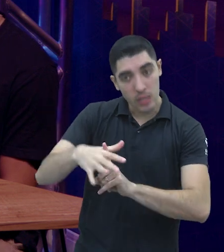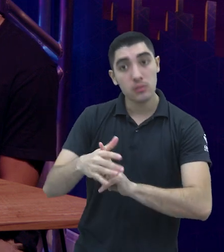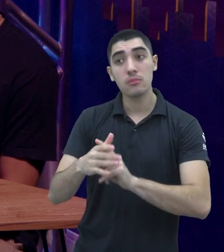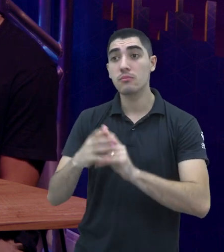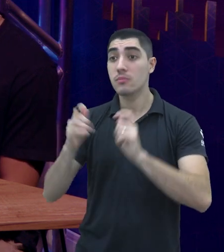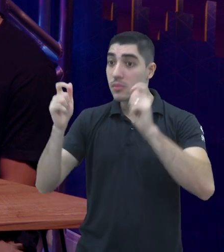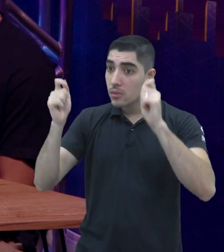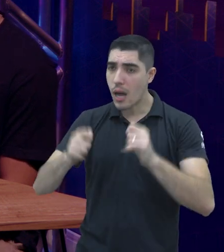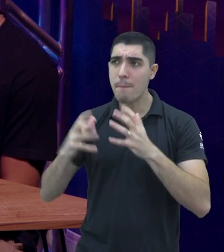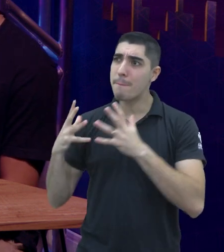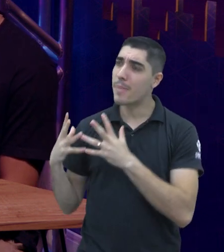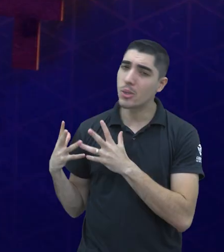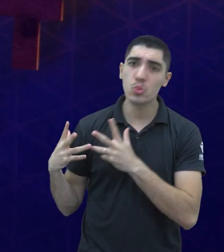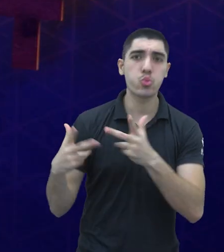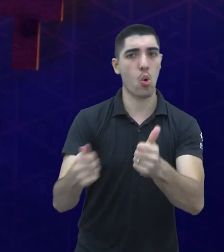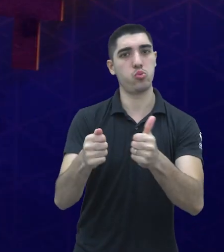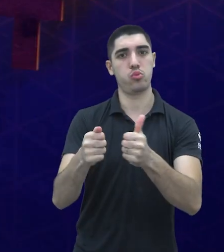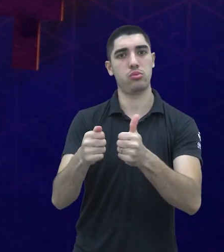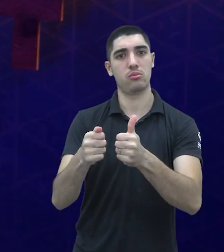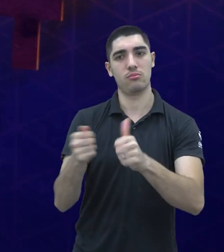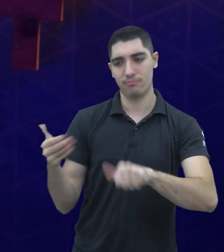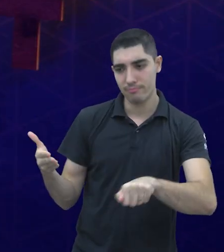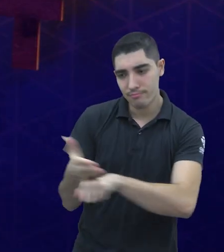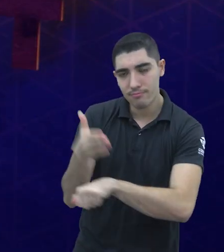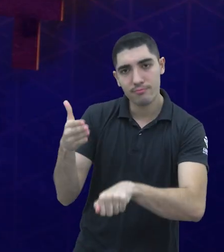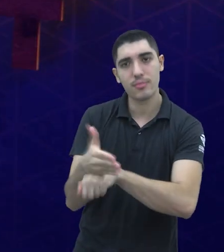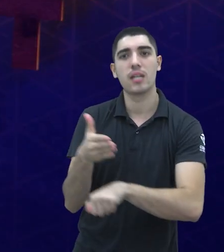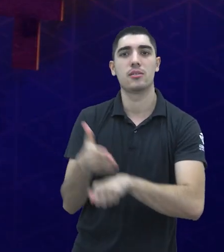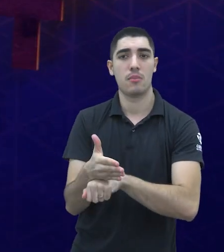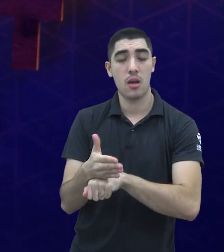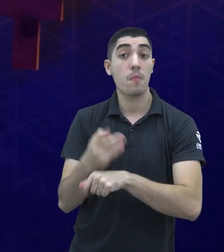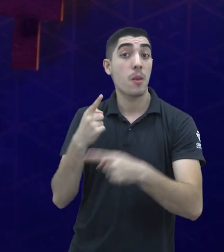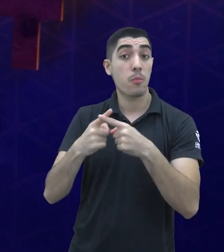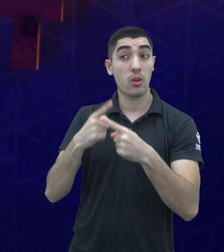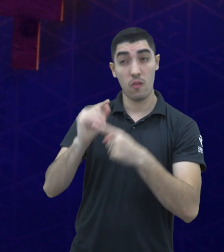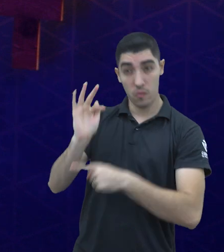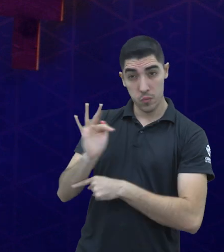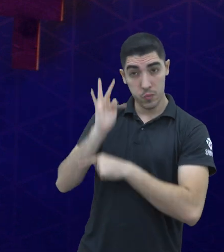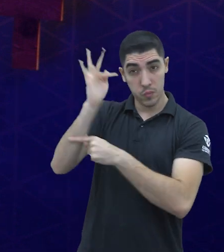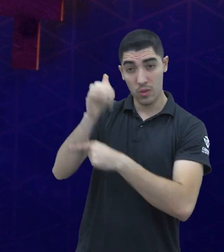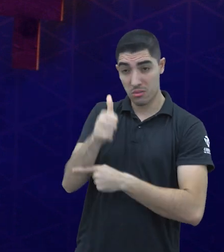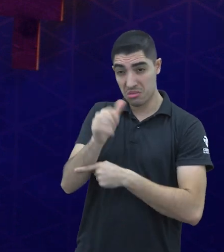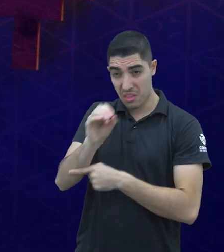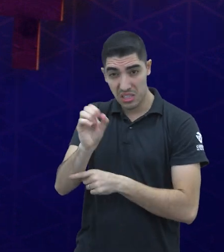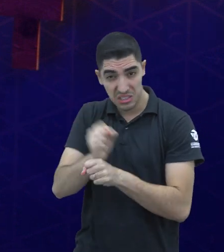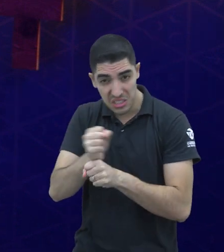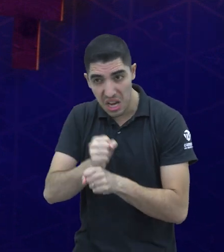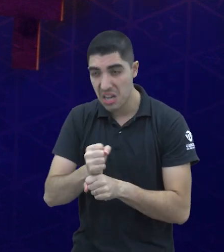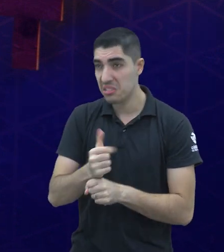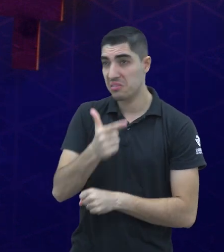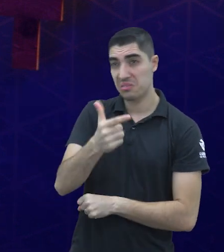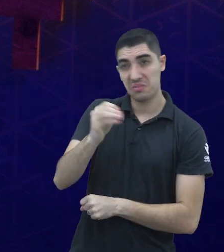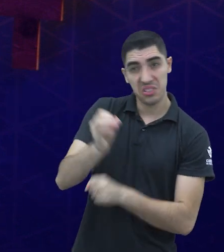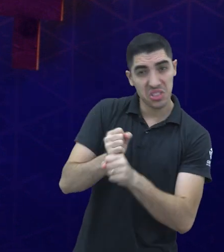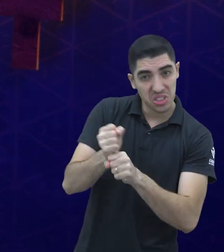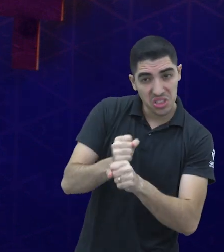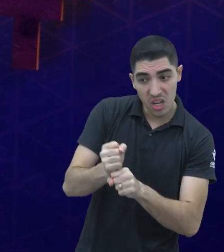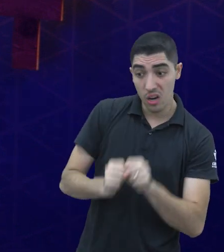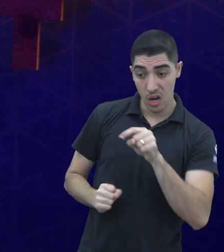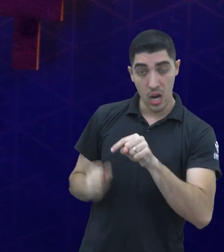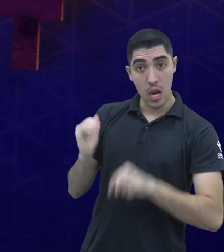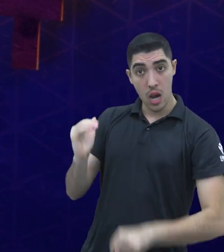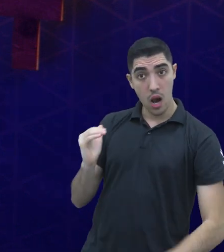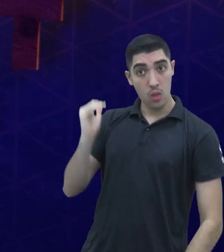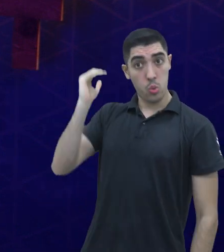eles cheguem até a ponta, né? Porque isso vai refletir daqui 10 anos, daqui 20 anos, quando essa criança for